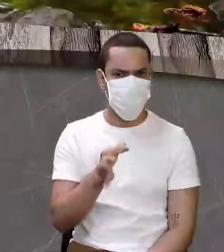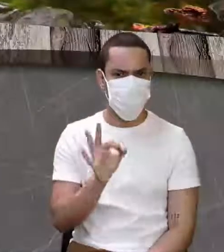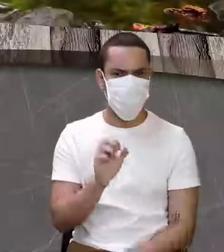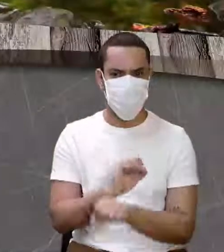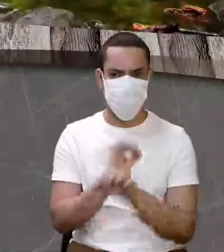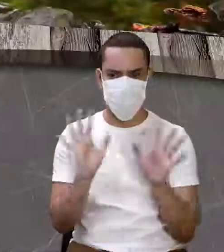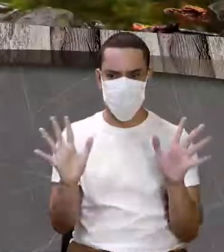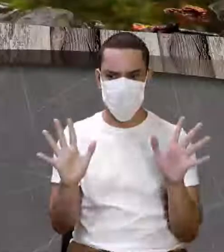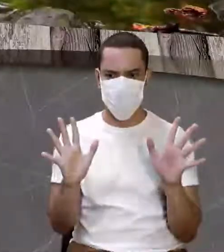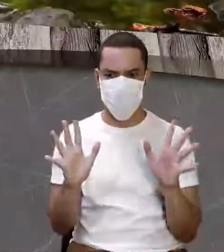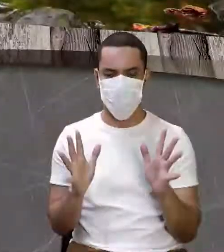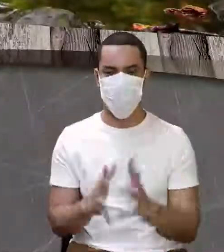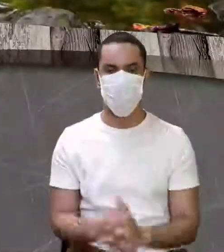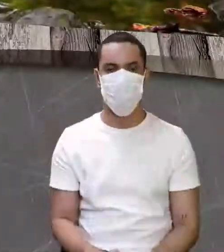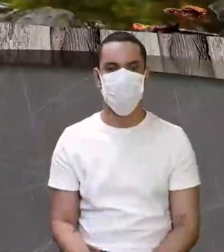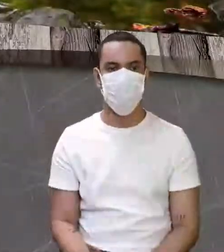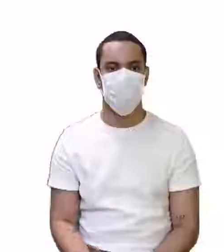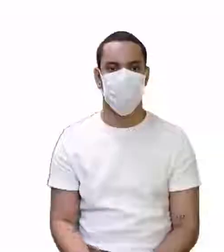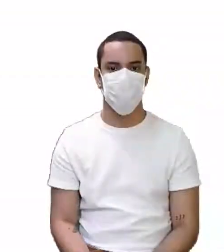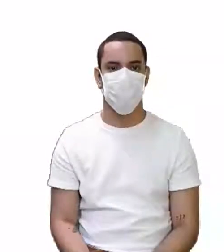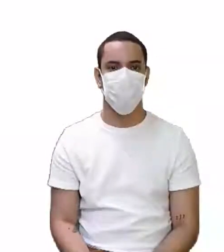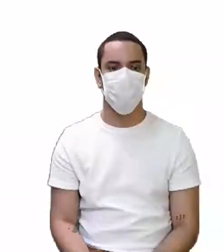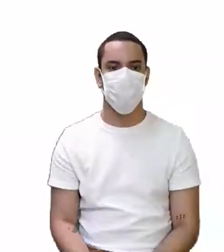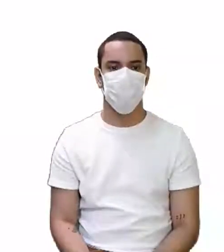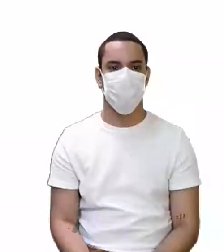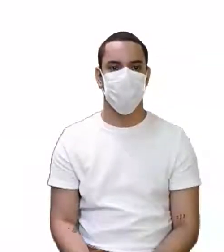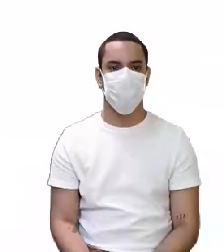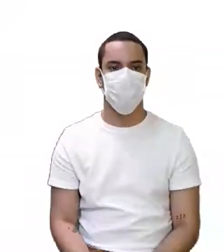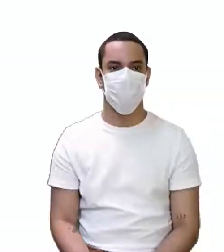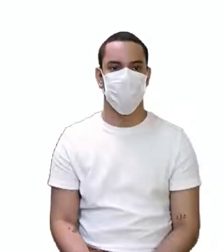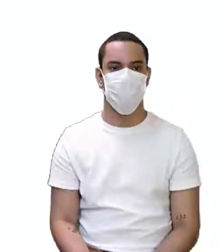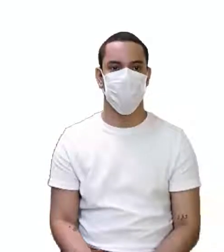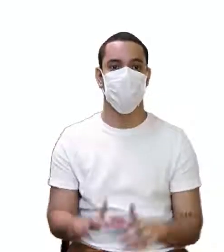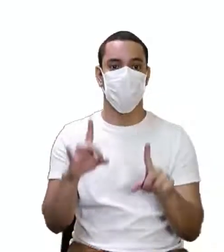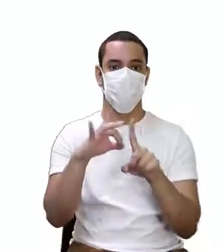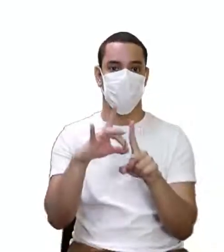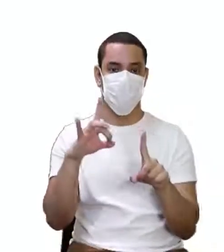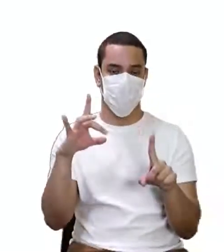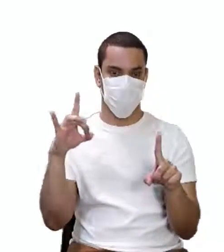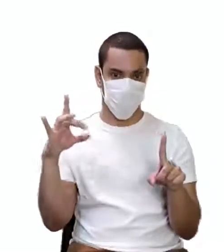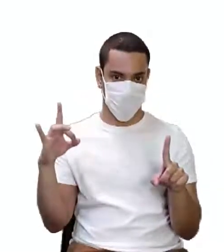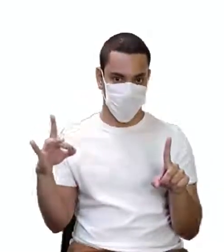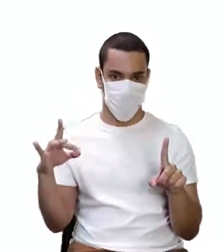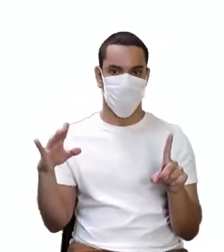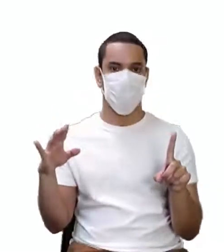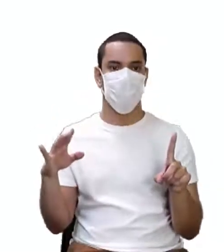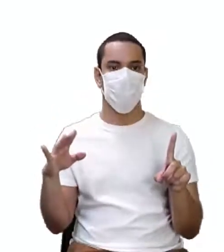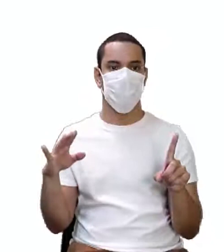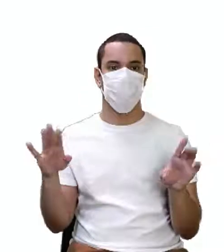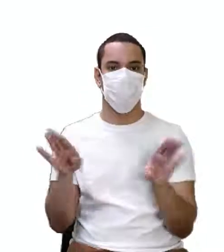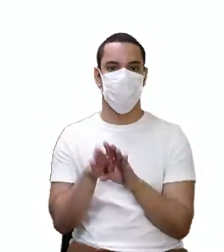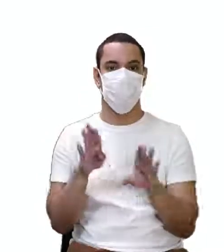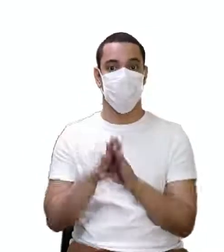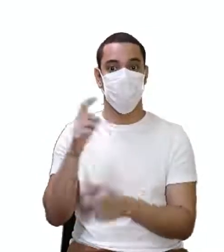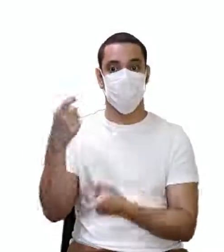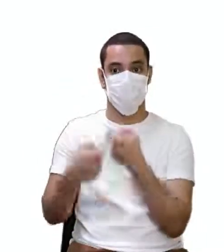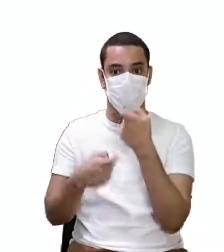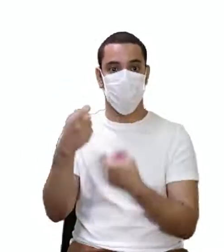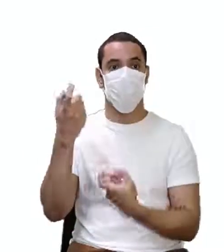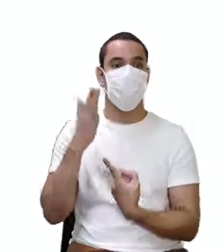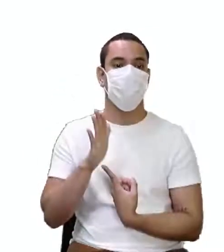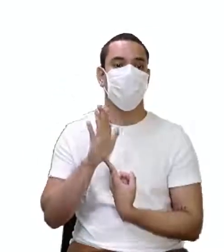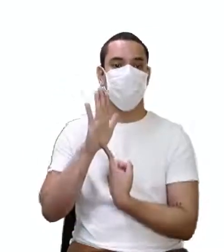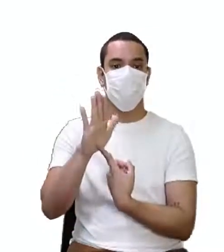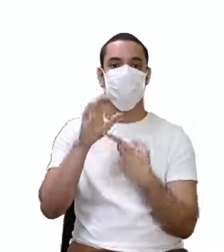Então, vamos lá. Mais um pouquinho para você. O isolamento reprodutivo representa